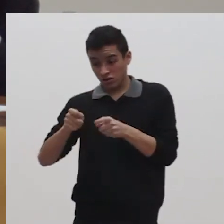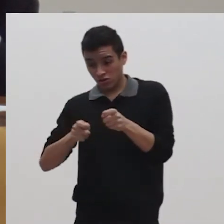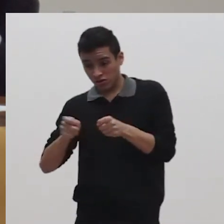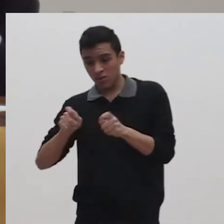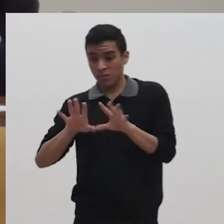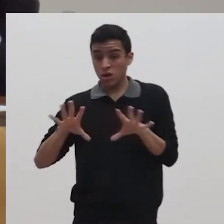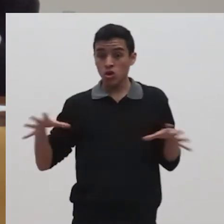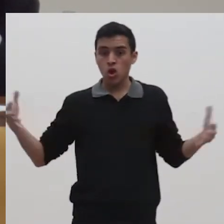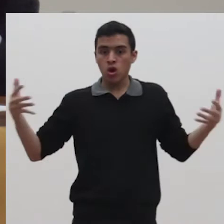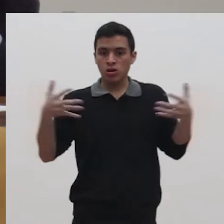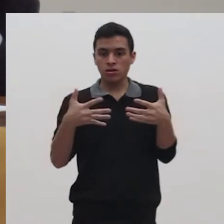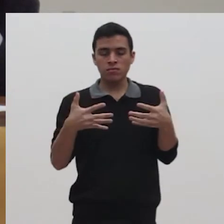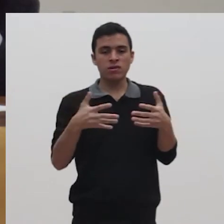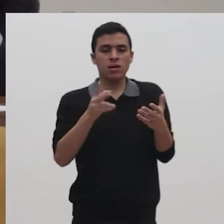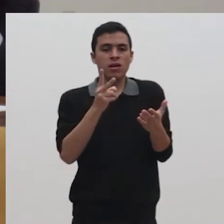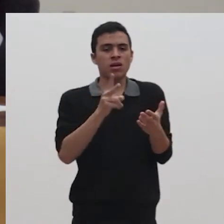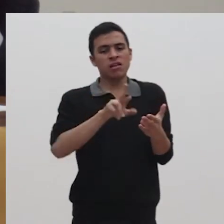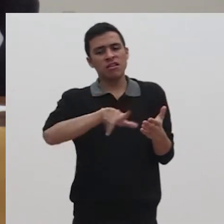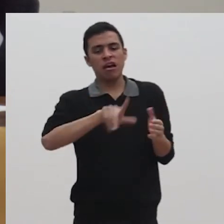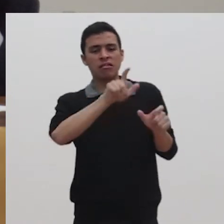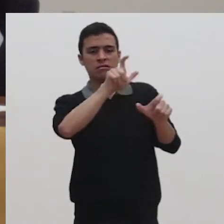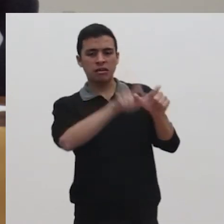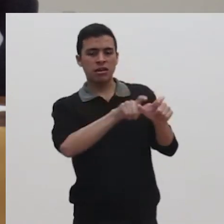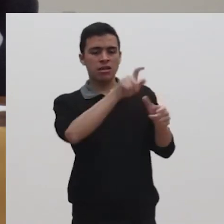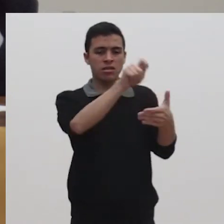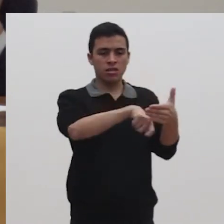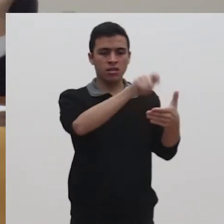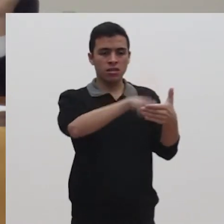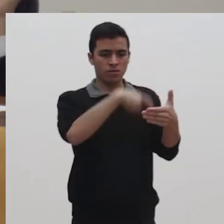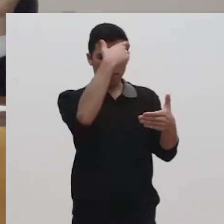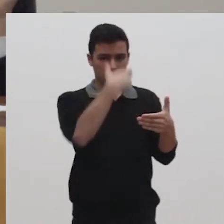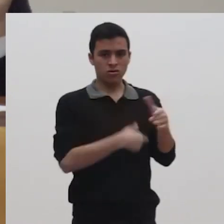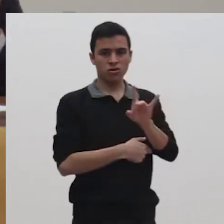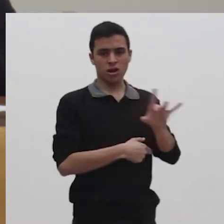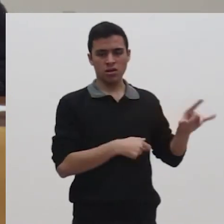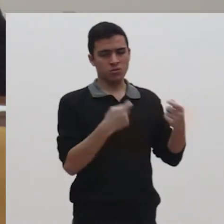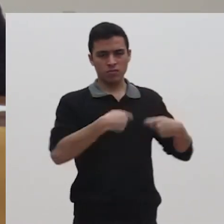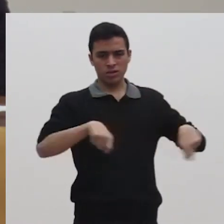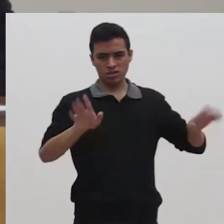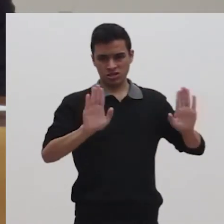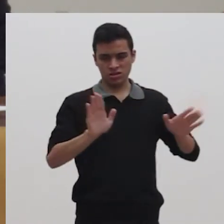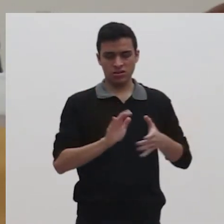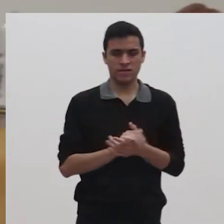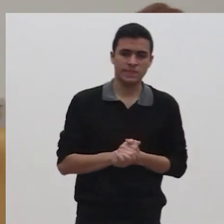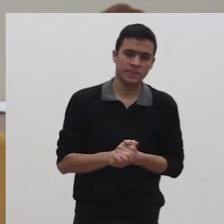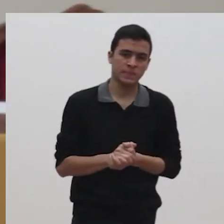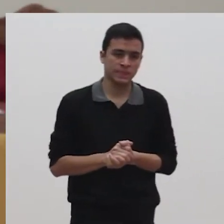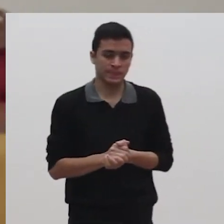mais coletiva e menos dependente das assinaturas pessoais de cada um.